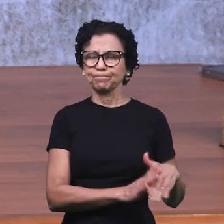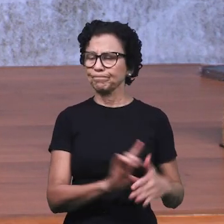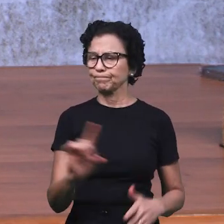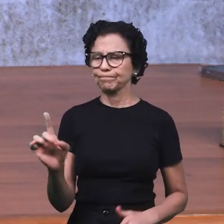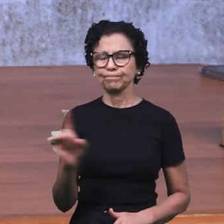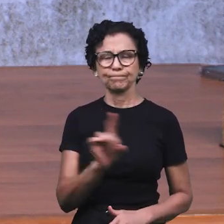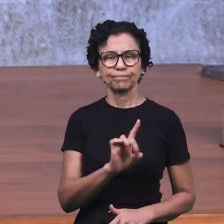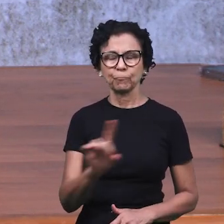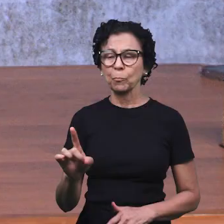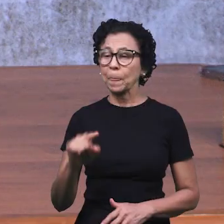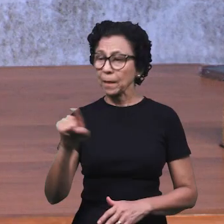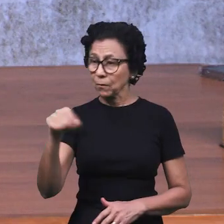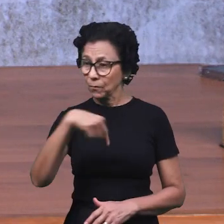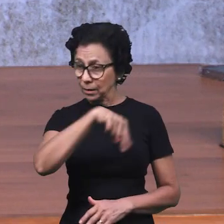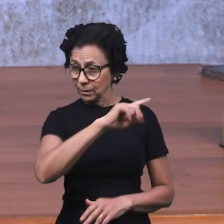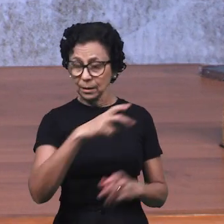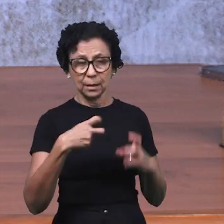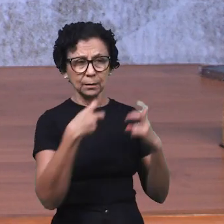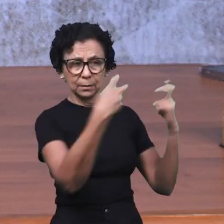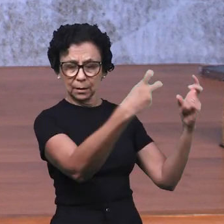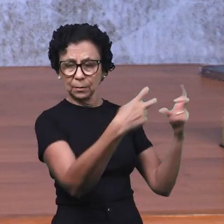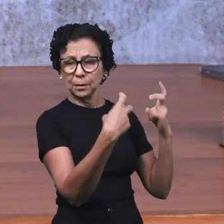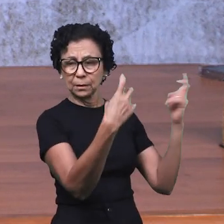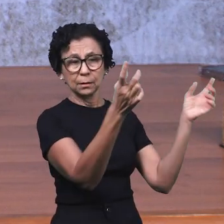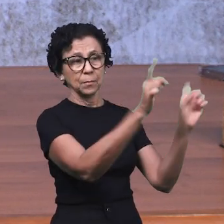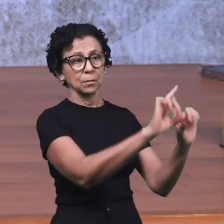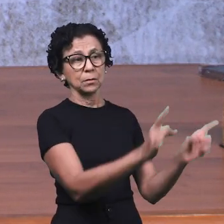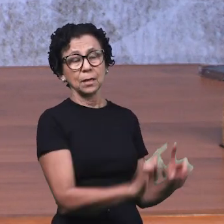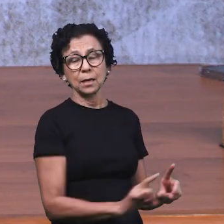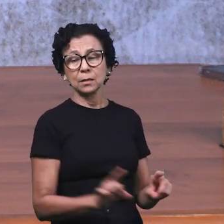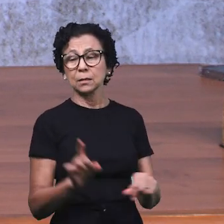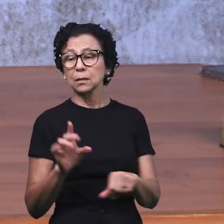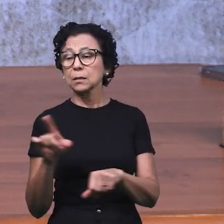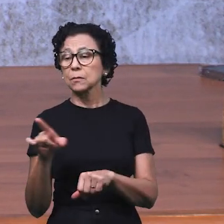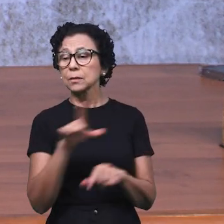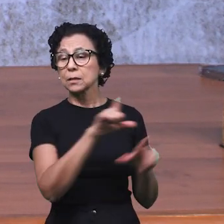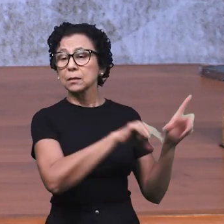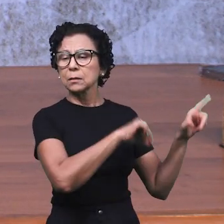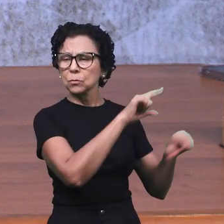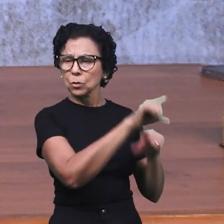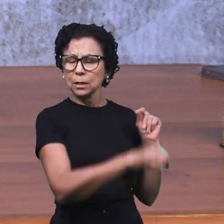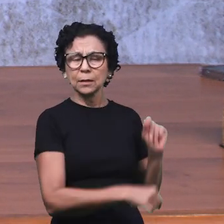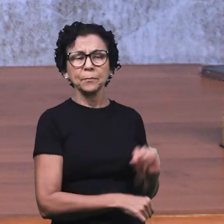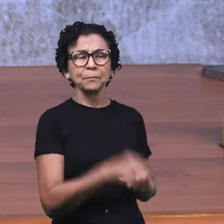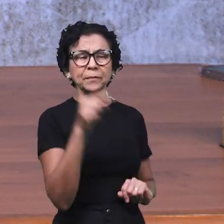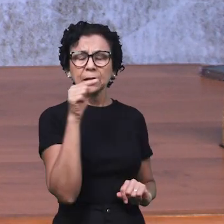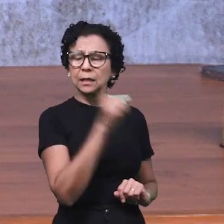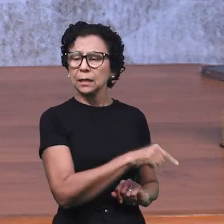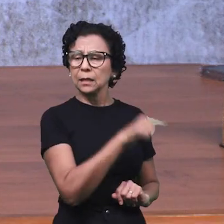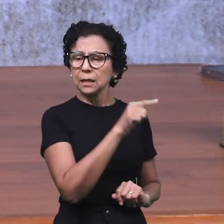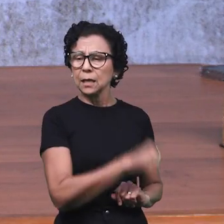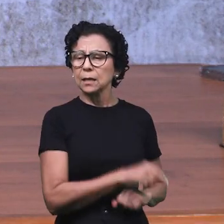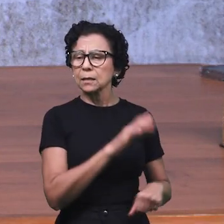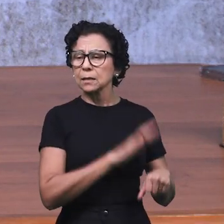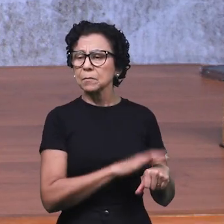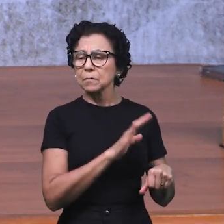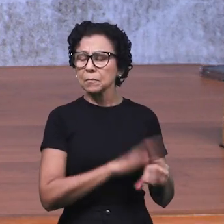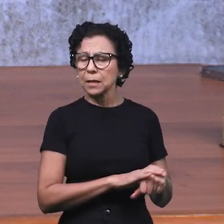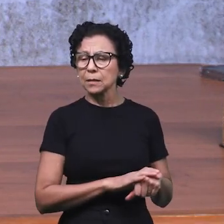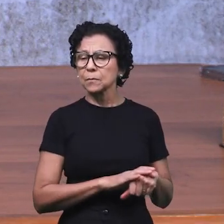e clamai aos deuses que escolhestes, que vos livrem eles no tempo do vosso